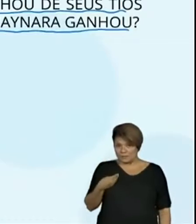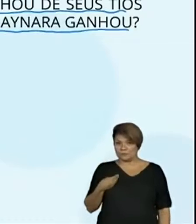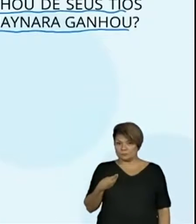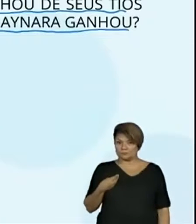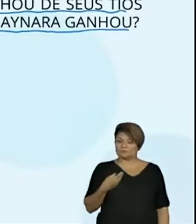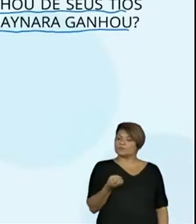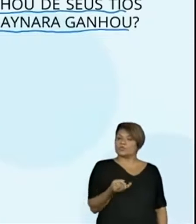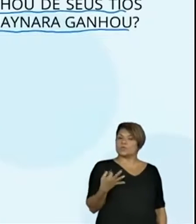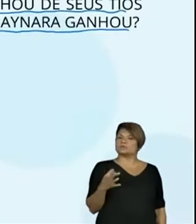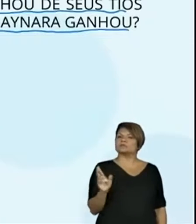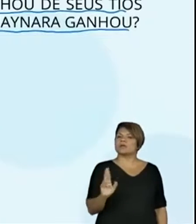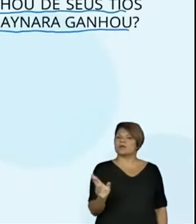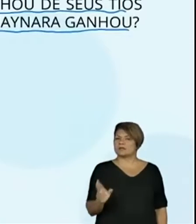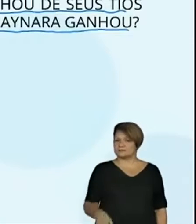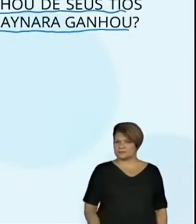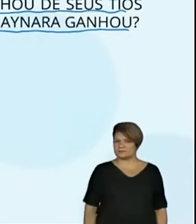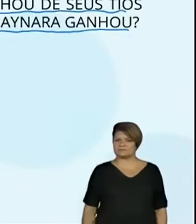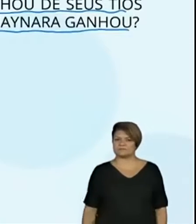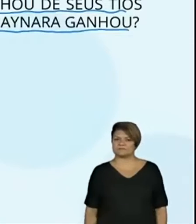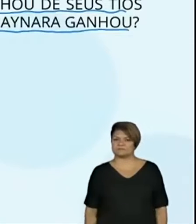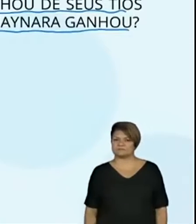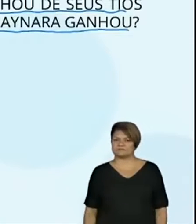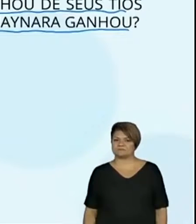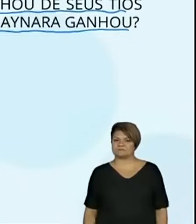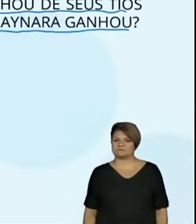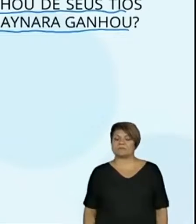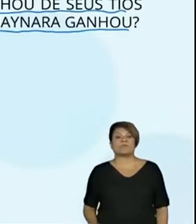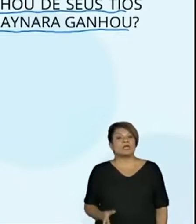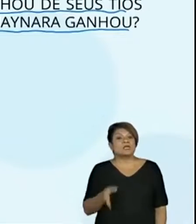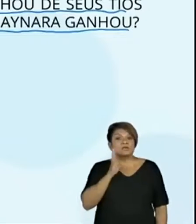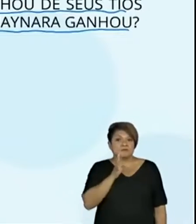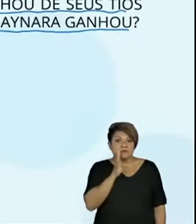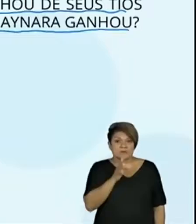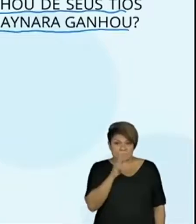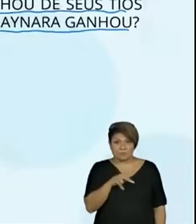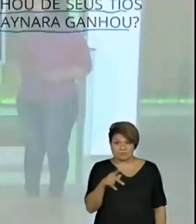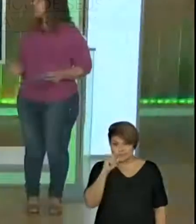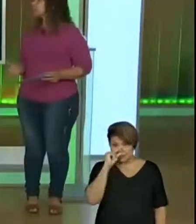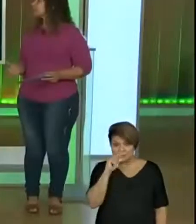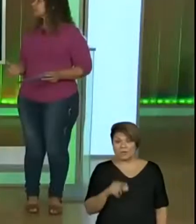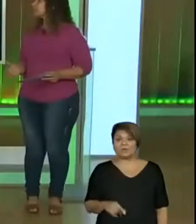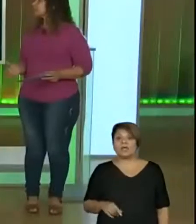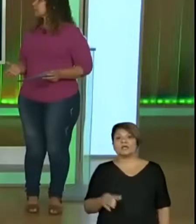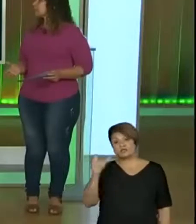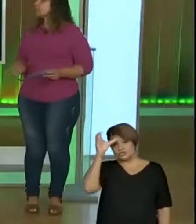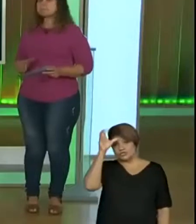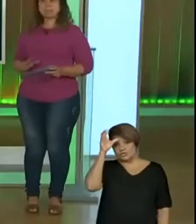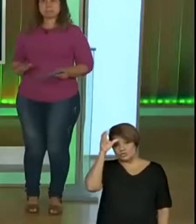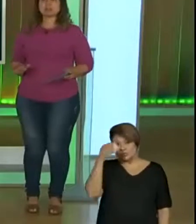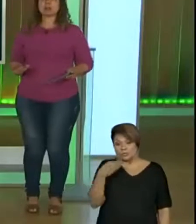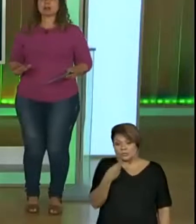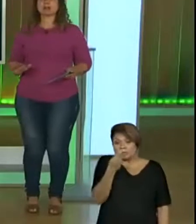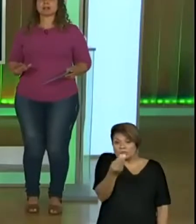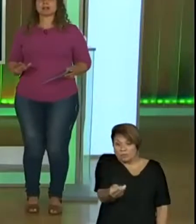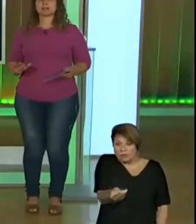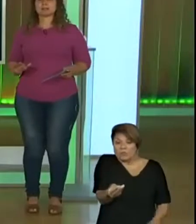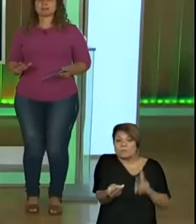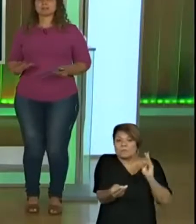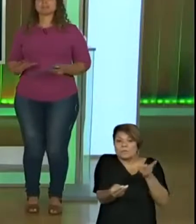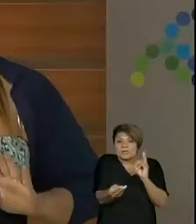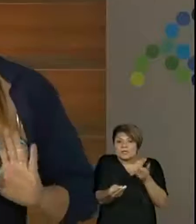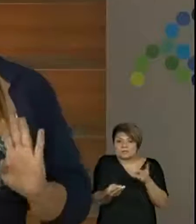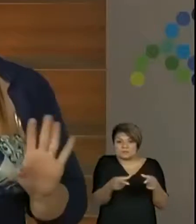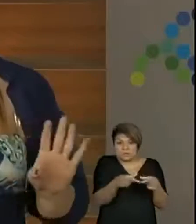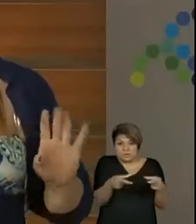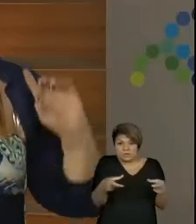quantos reais Mainara ganhou. E o legal, né, professora Ana Paula, que os tios deram a mesma cédula, né? Isso. A mesma nota.